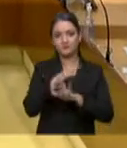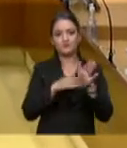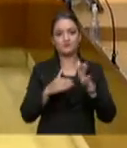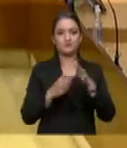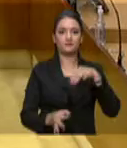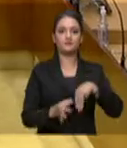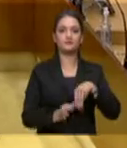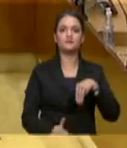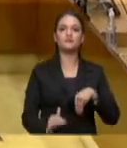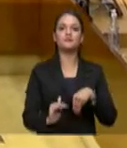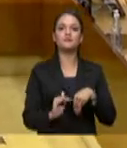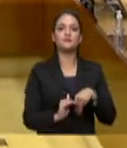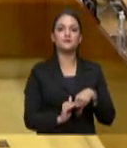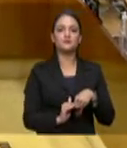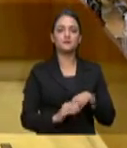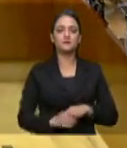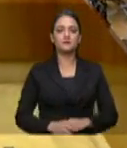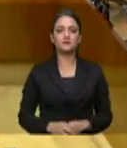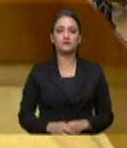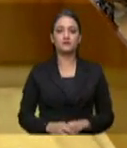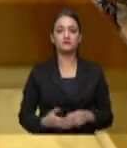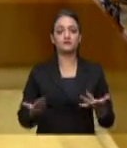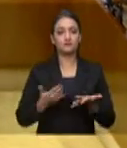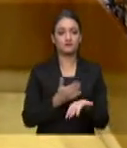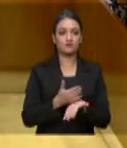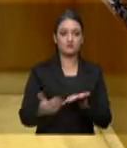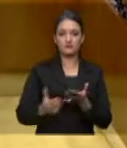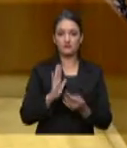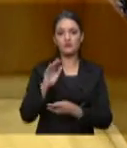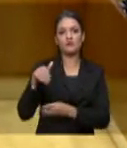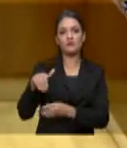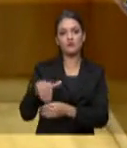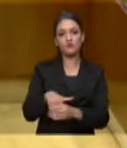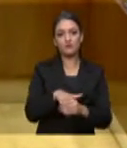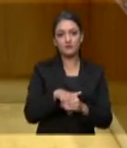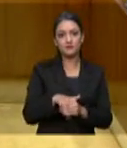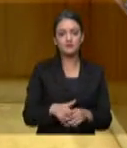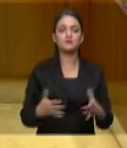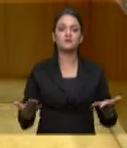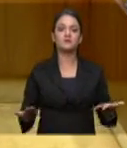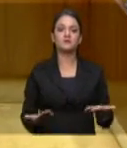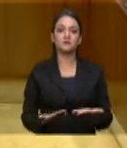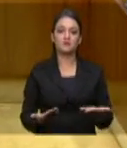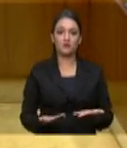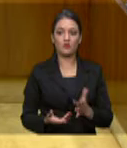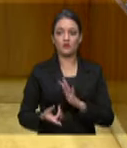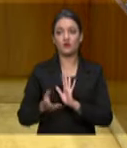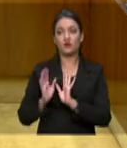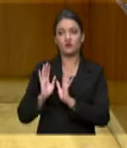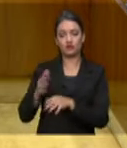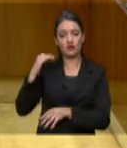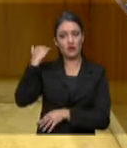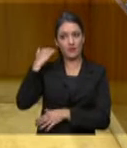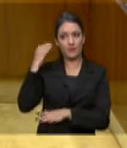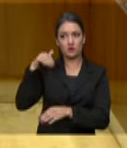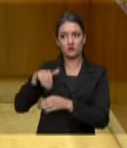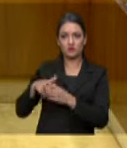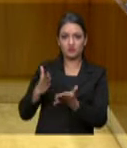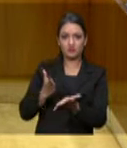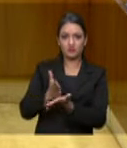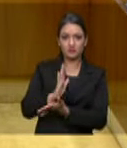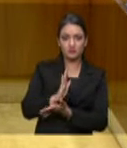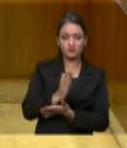de U invertido. Eu, então, passo a votação seguinte, depois do voto da ministra Carmen Lúcia, que votou pela procedência